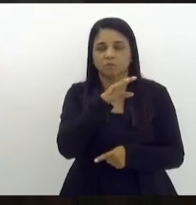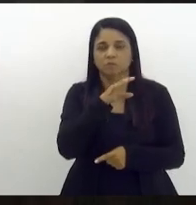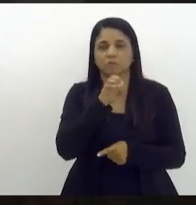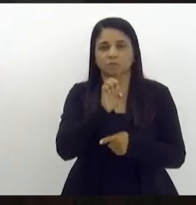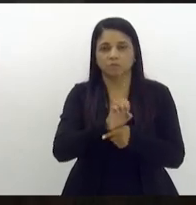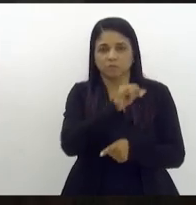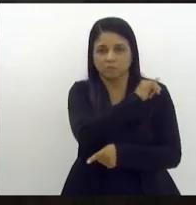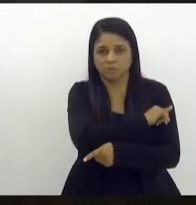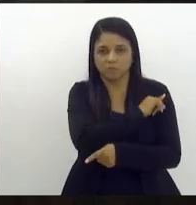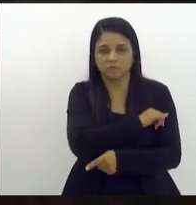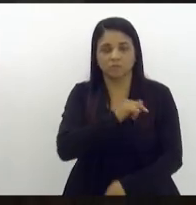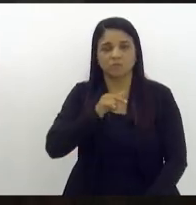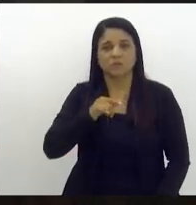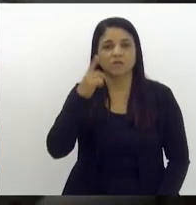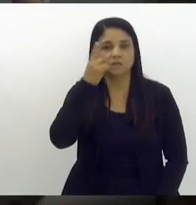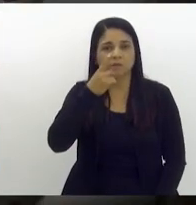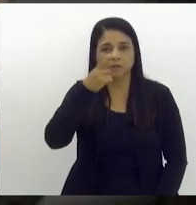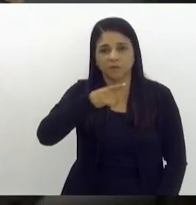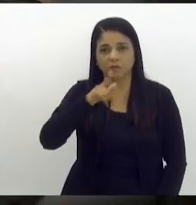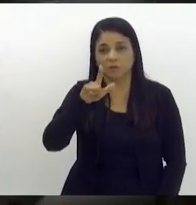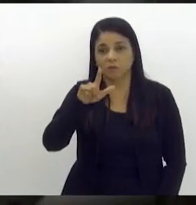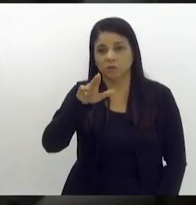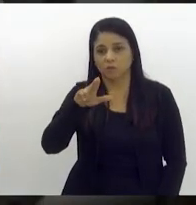deputada Lucinha.